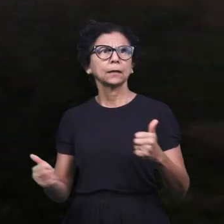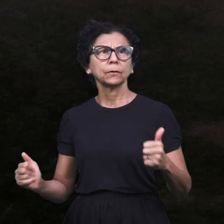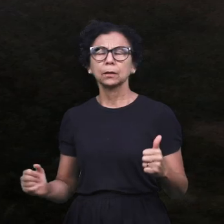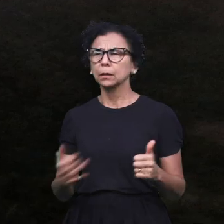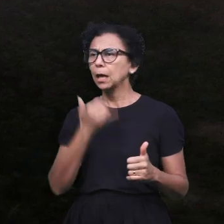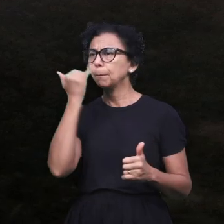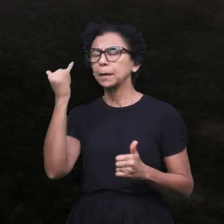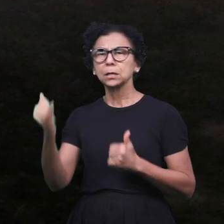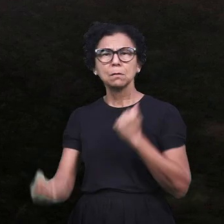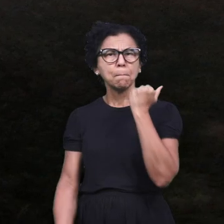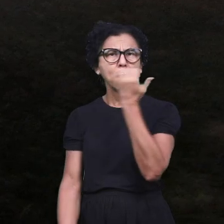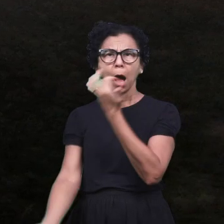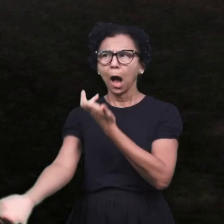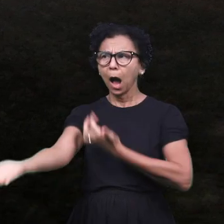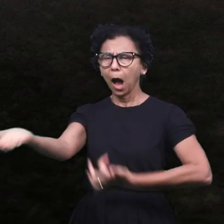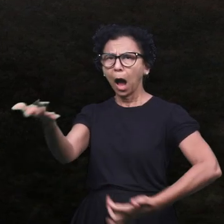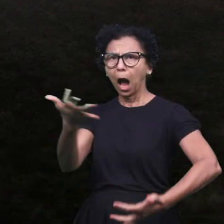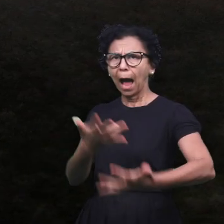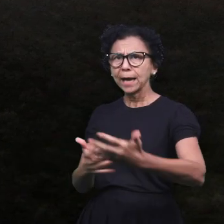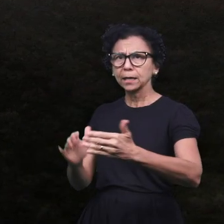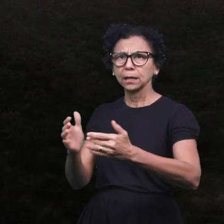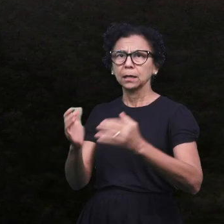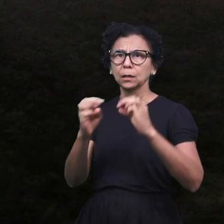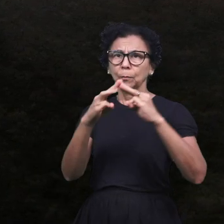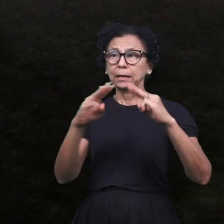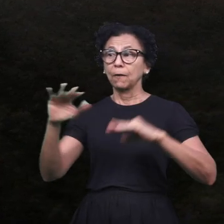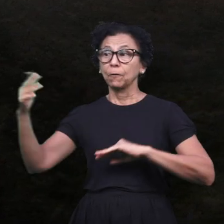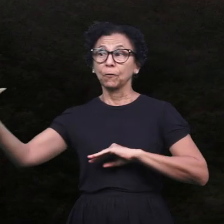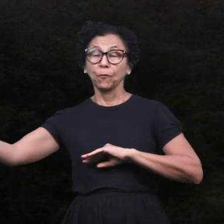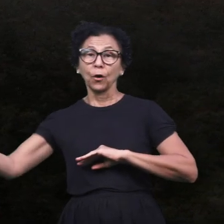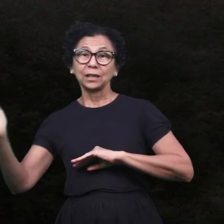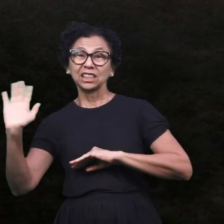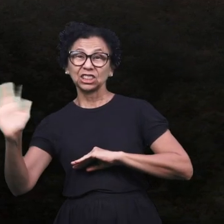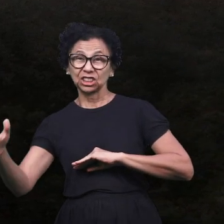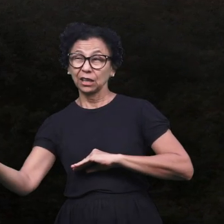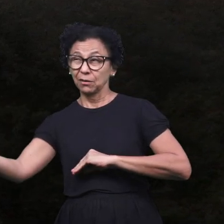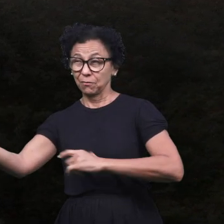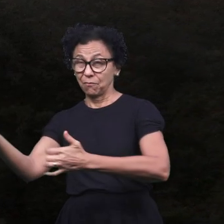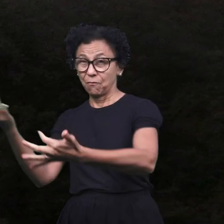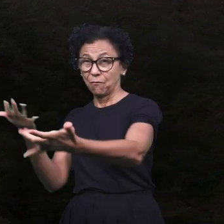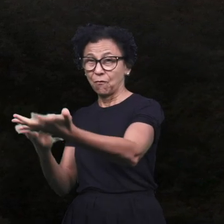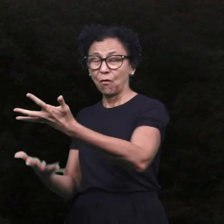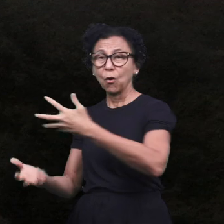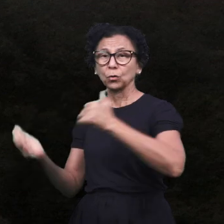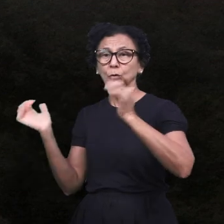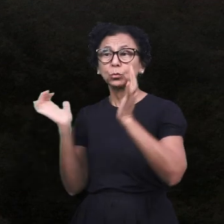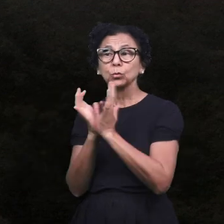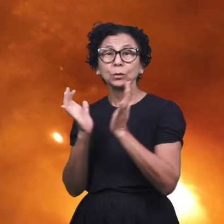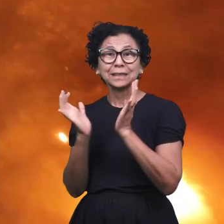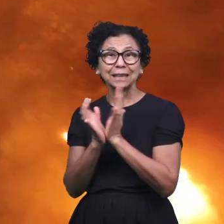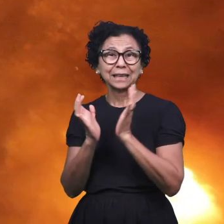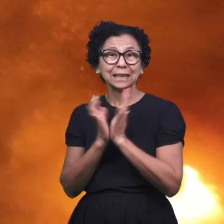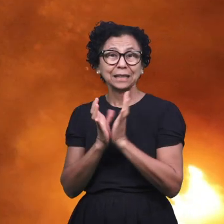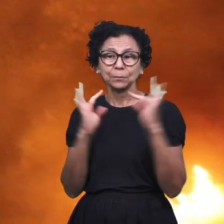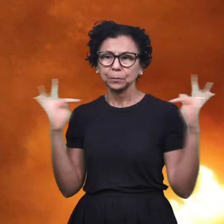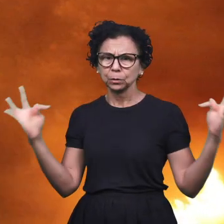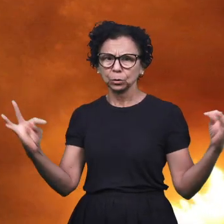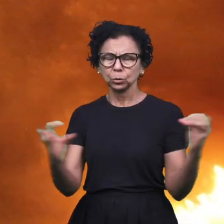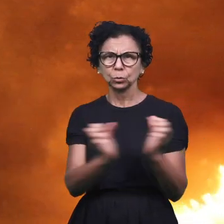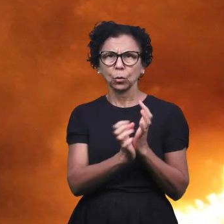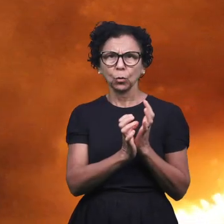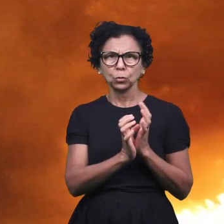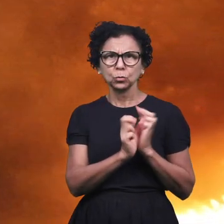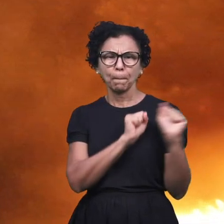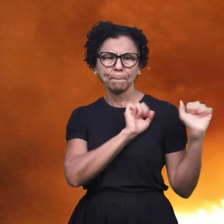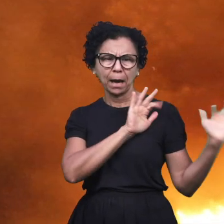grande incêndio, né, envolto do Manaim, todos os componentes das equipes foram acionados, né,